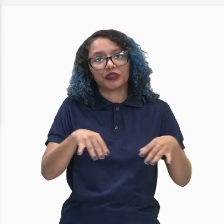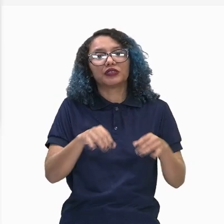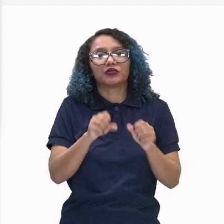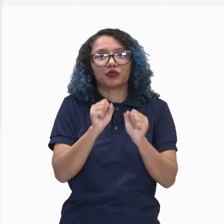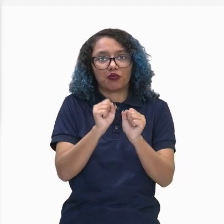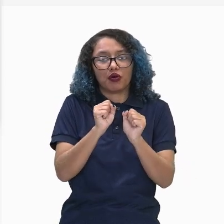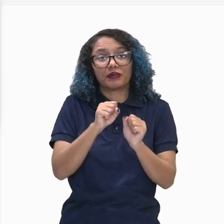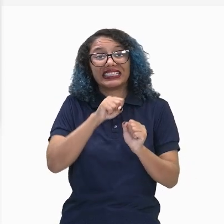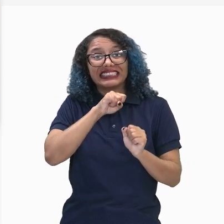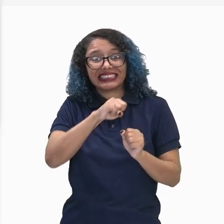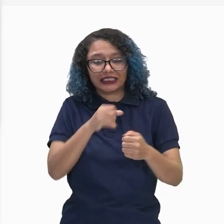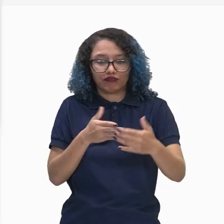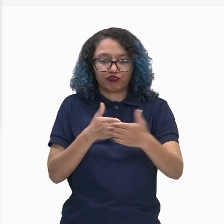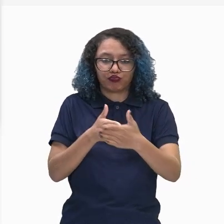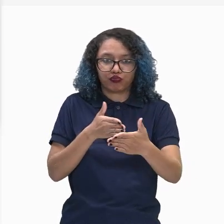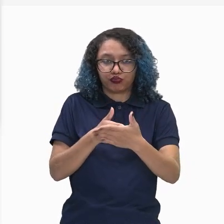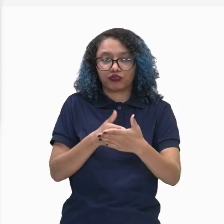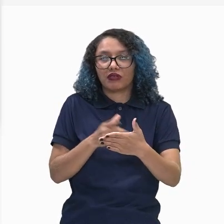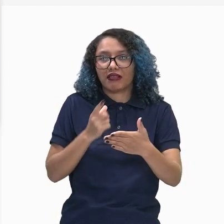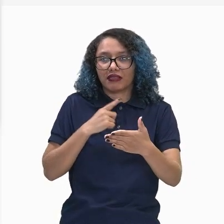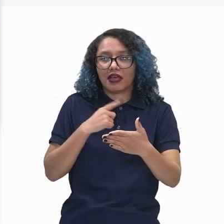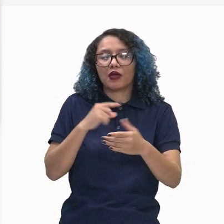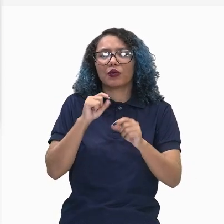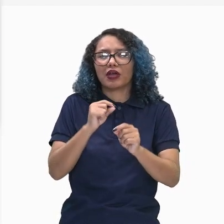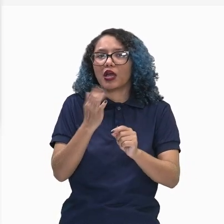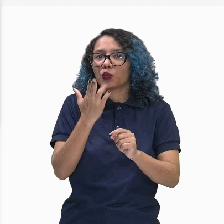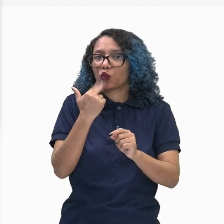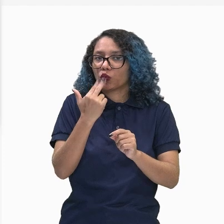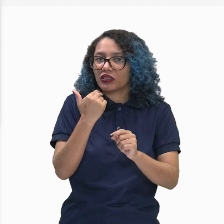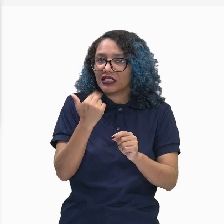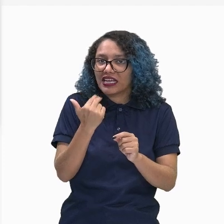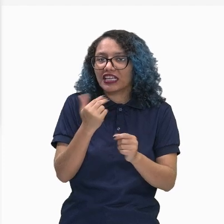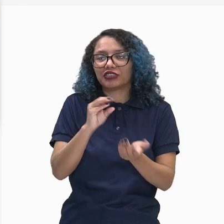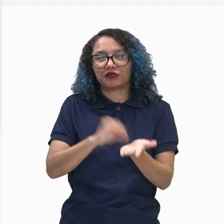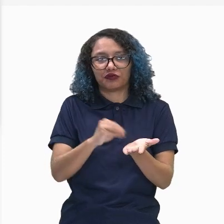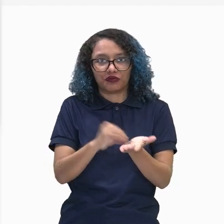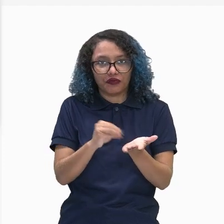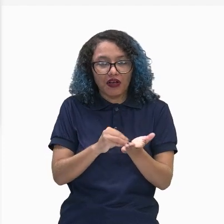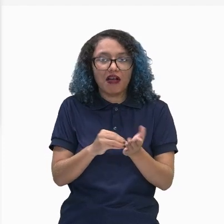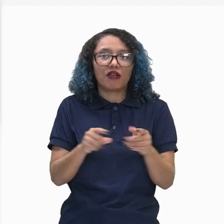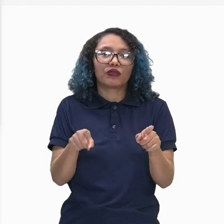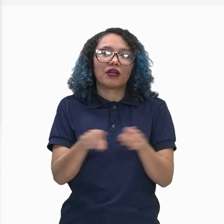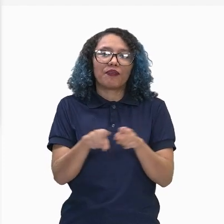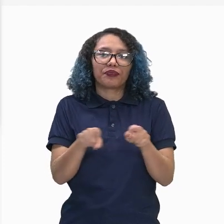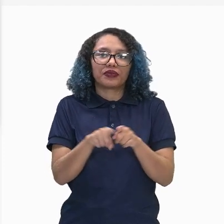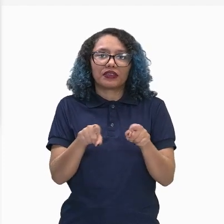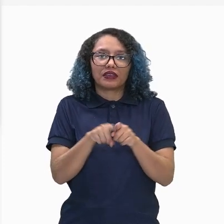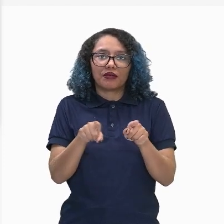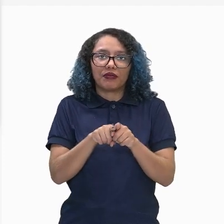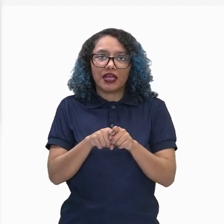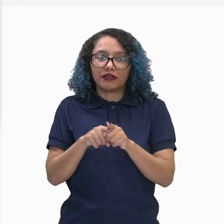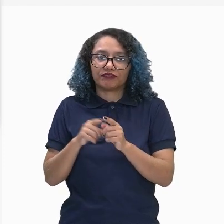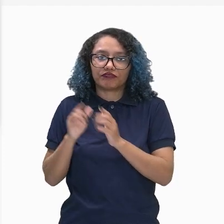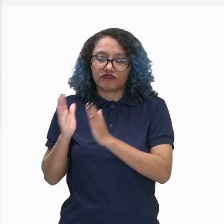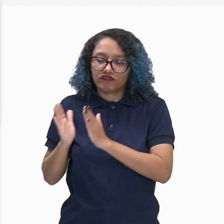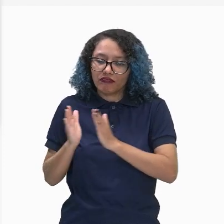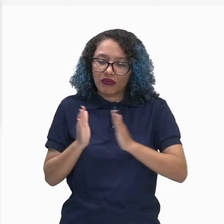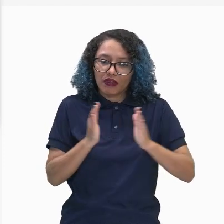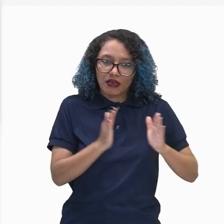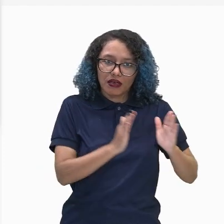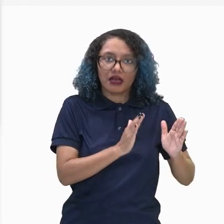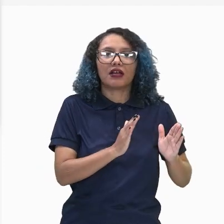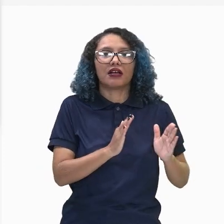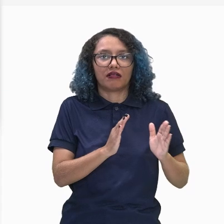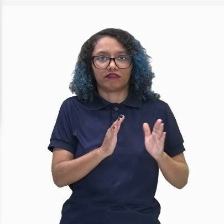barragem, você perde ali nutrientes, você perde o fluxo de ecossistemas, né? Então, existem